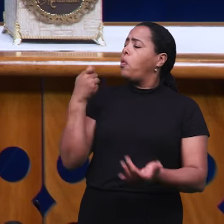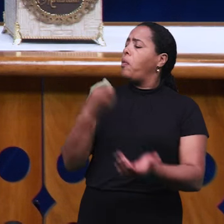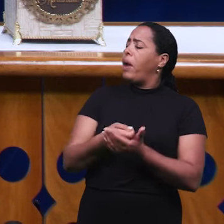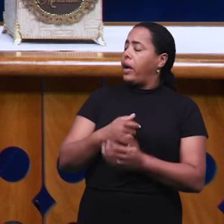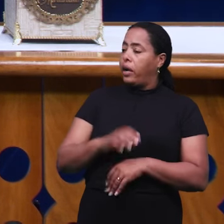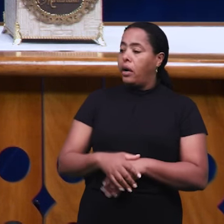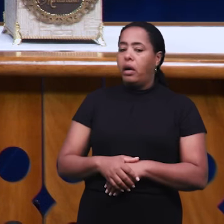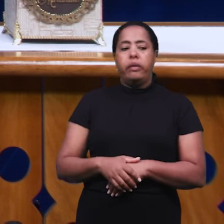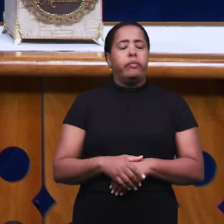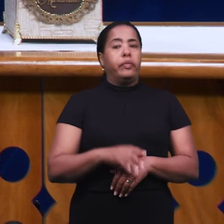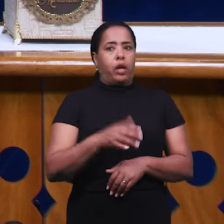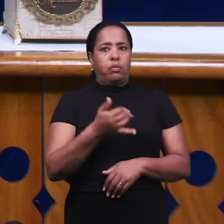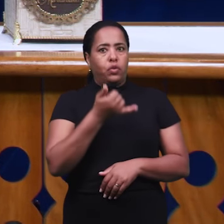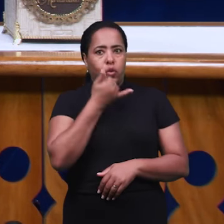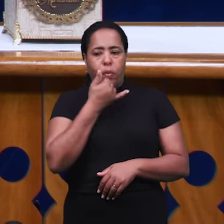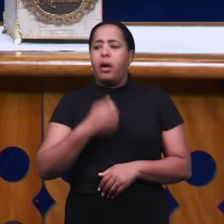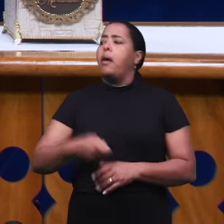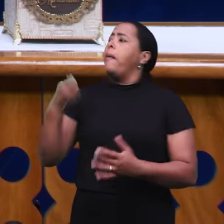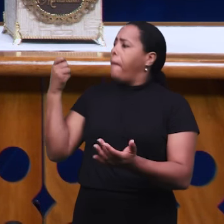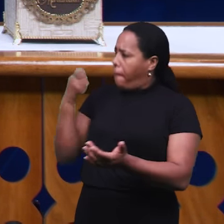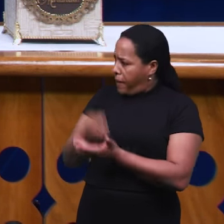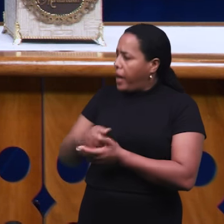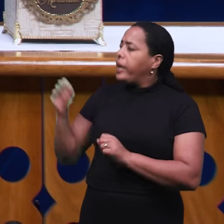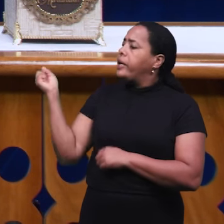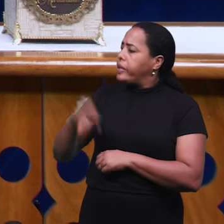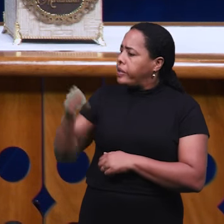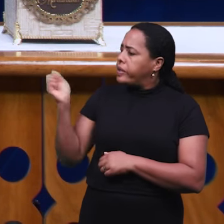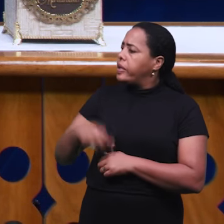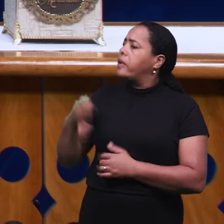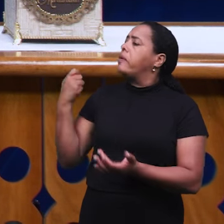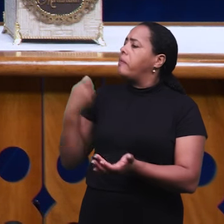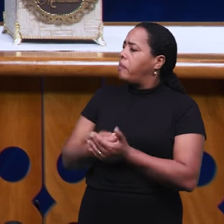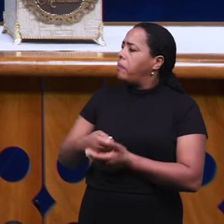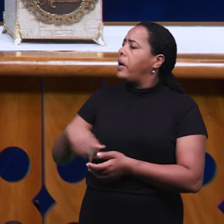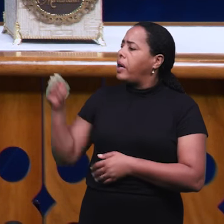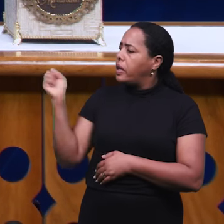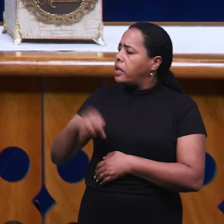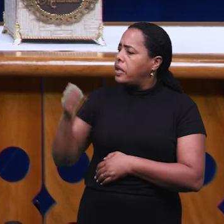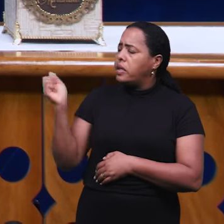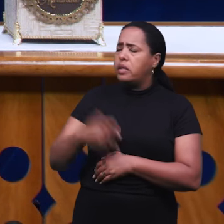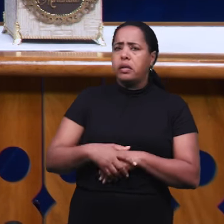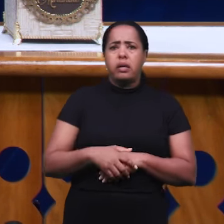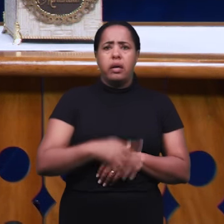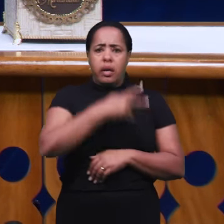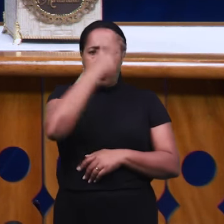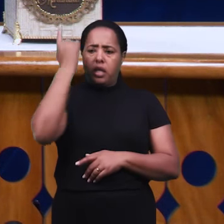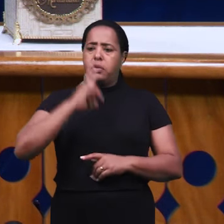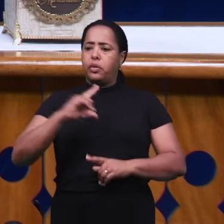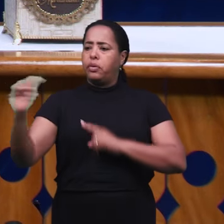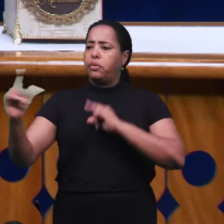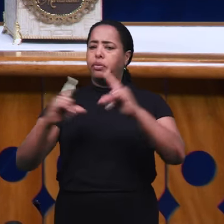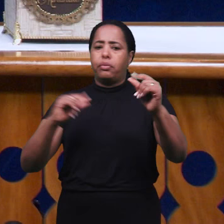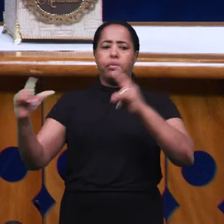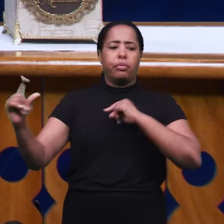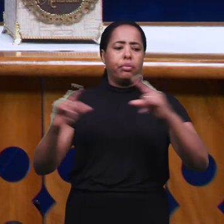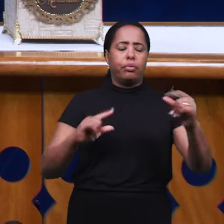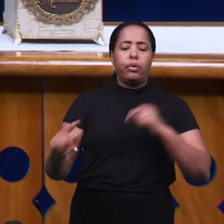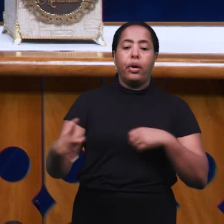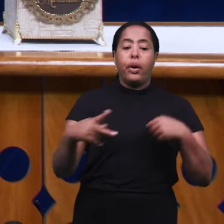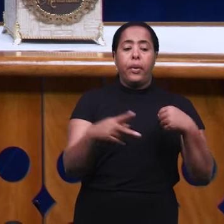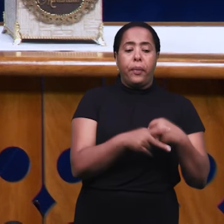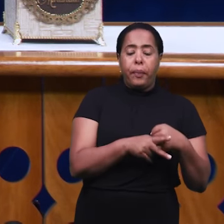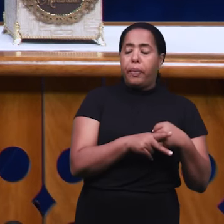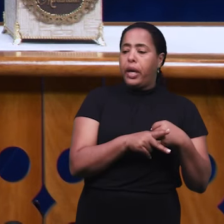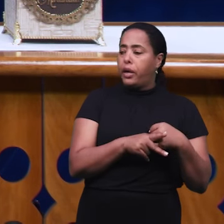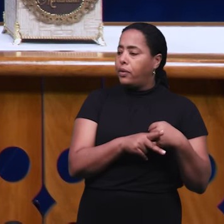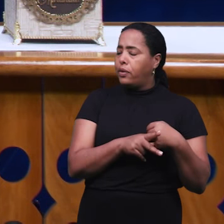Perdão, o mestre paga imposto. O mestre paga imposto. Falou que pagava e resolveu. E as pessoas foram embora. E Pedro, quando